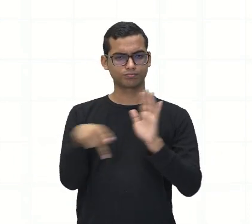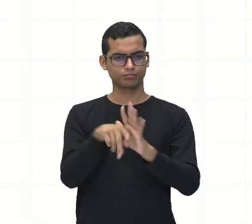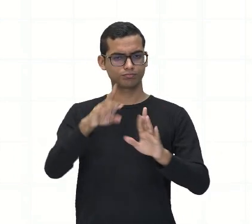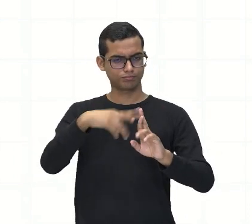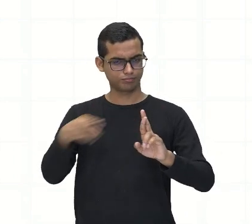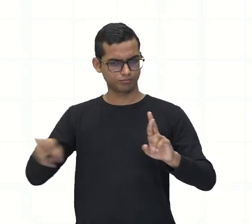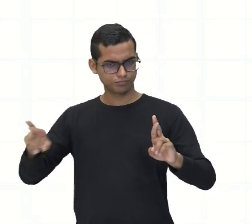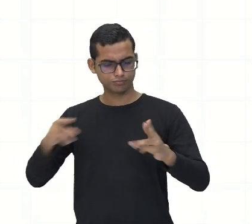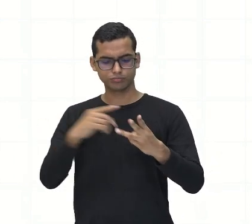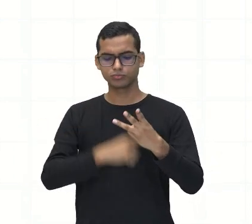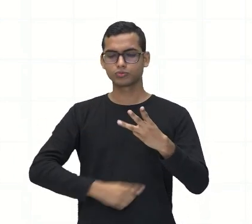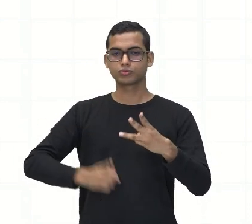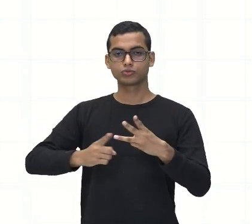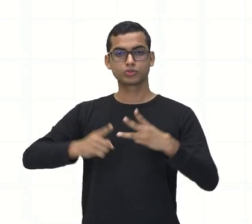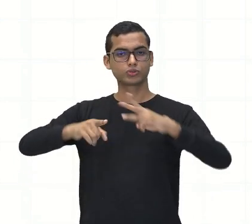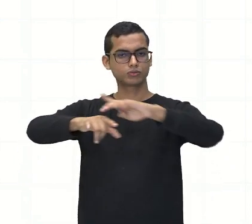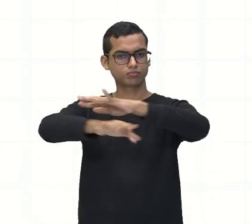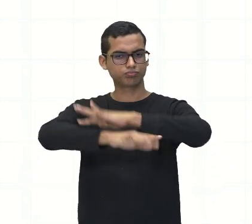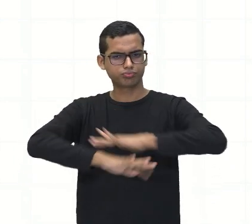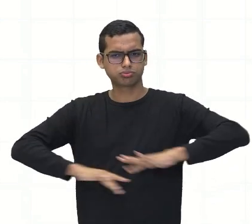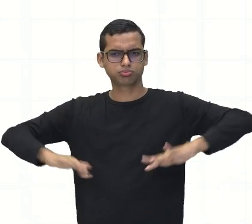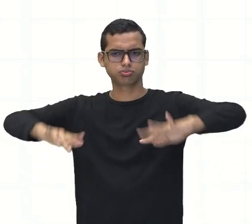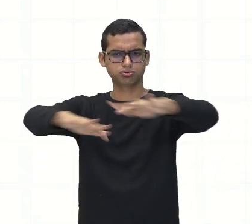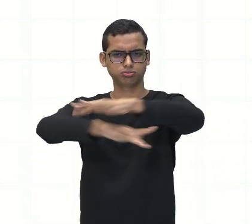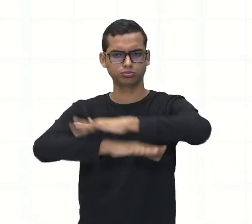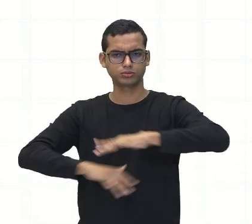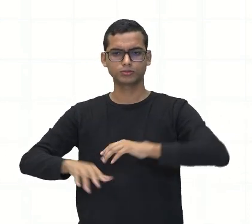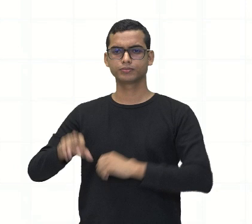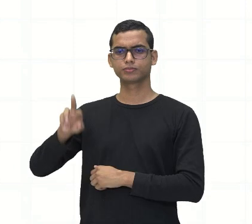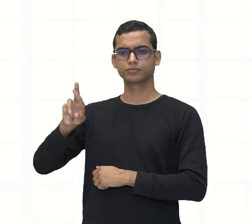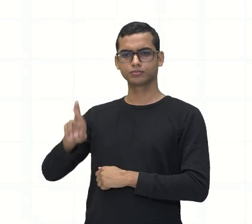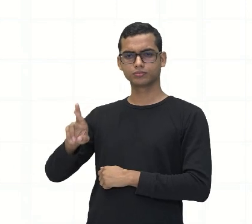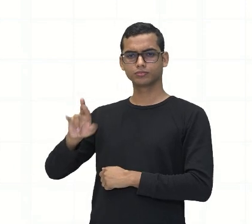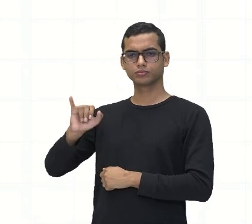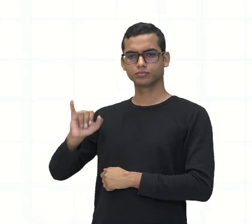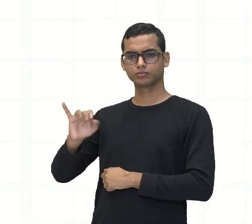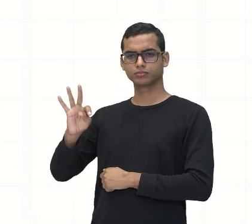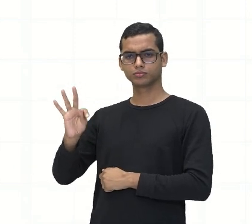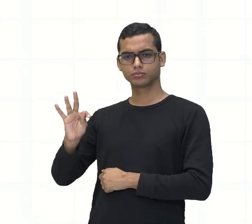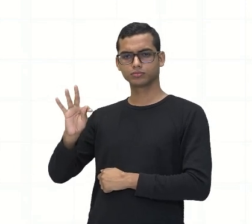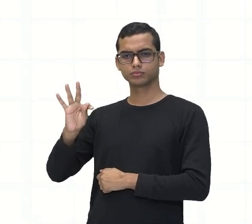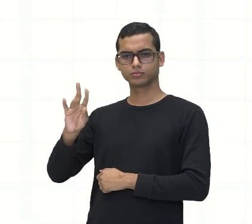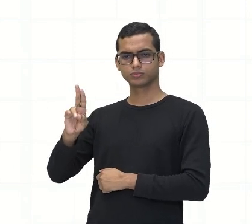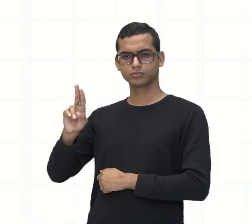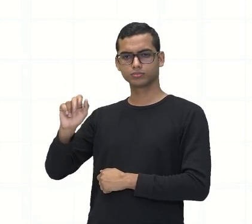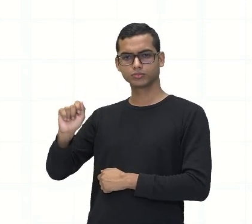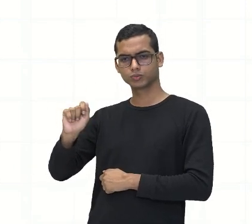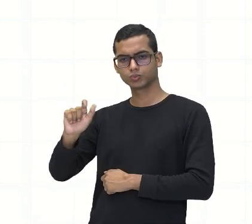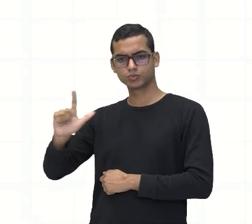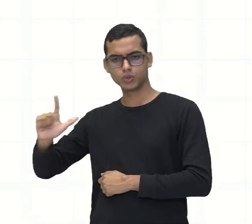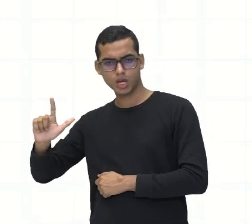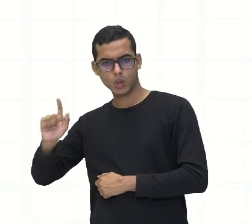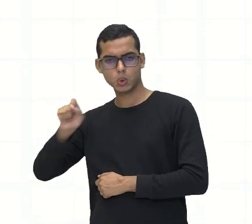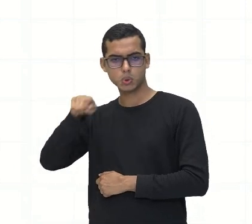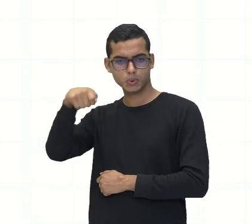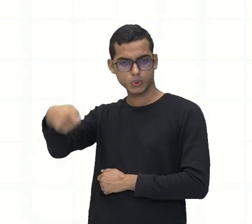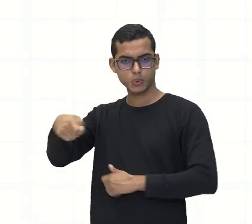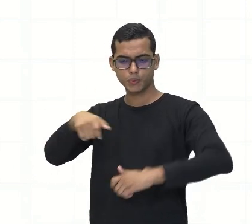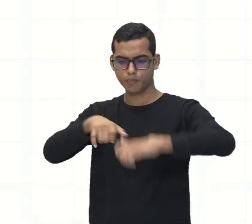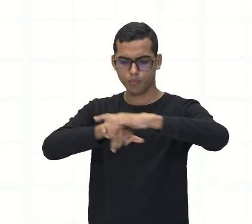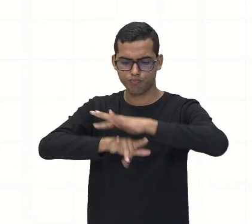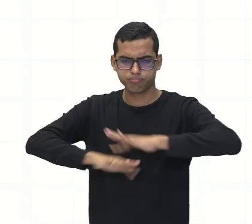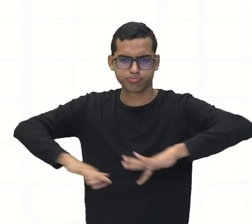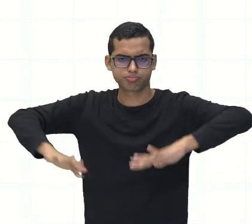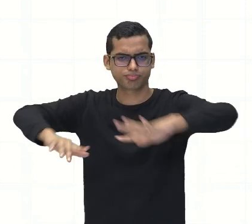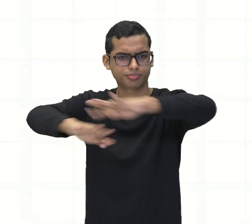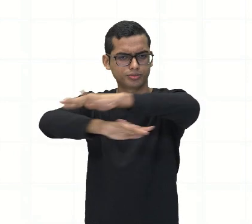dos rituais. Eles nos conectam a algo maior do que nós mesmos.